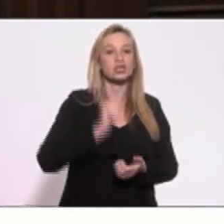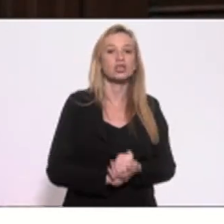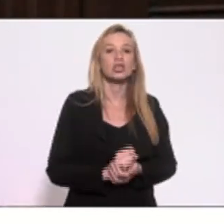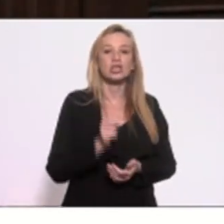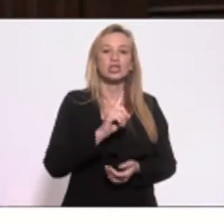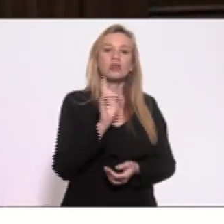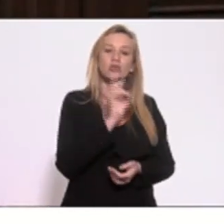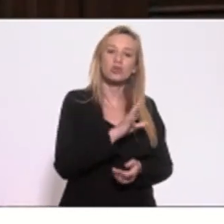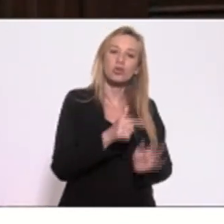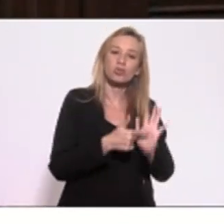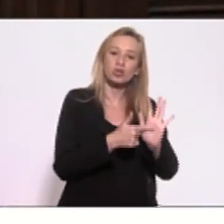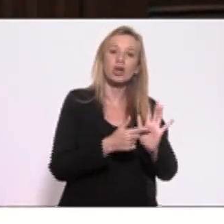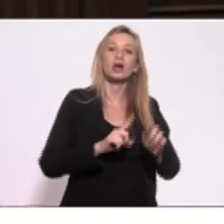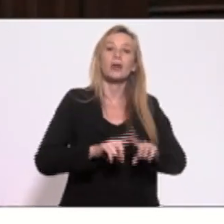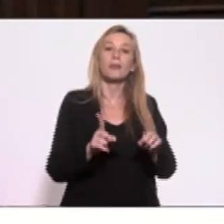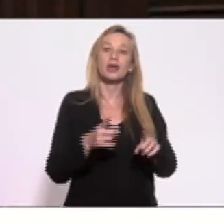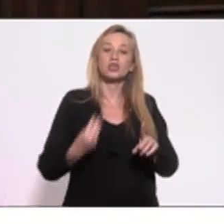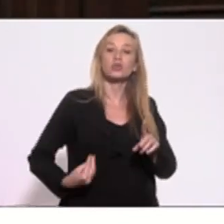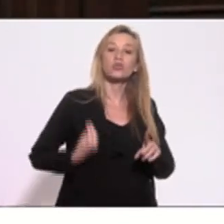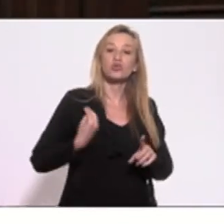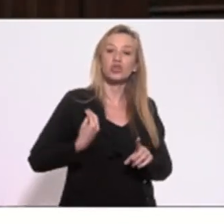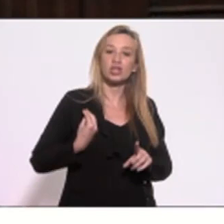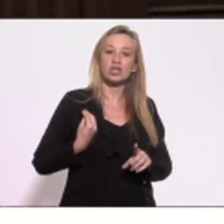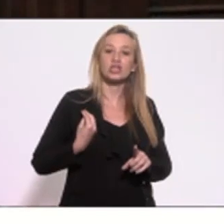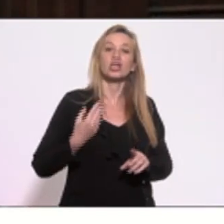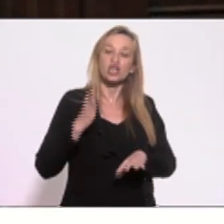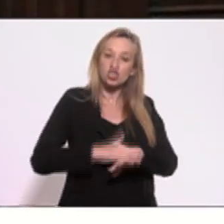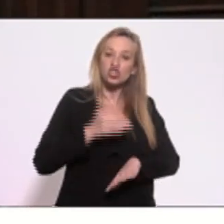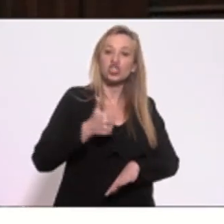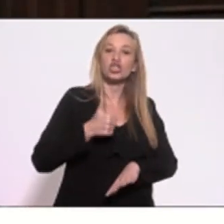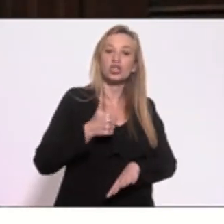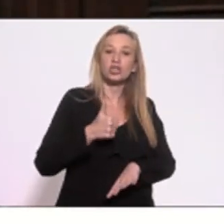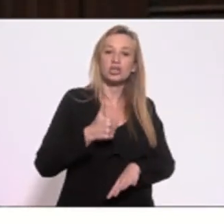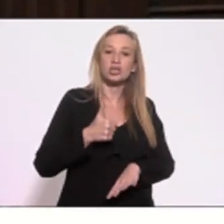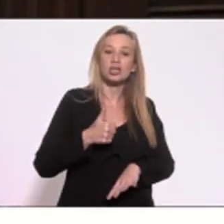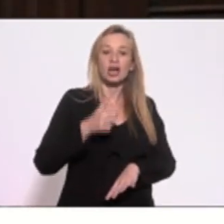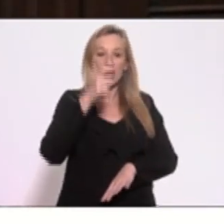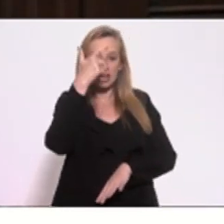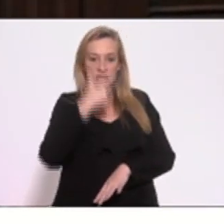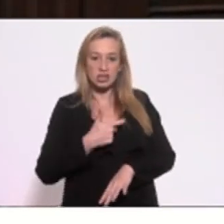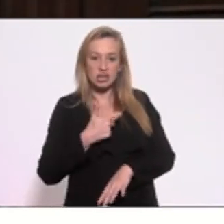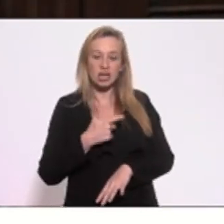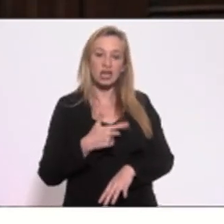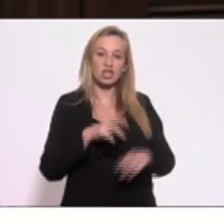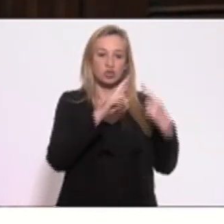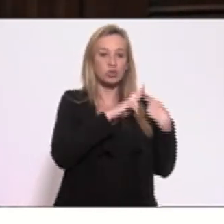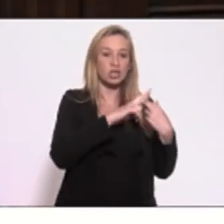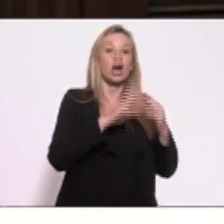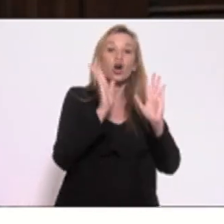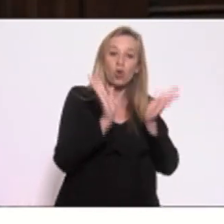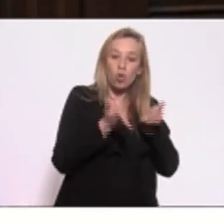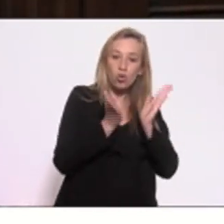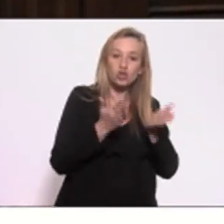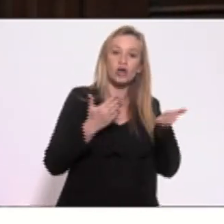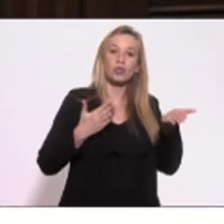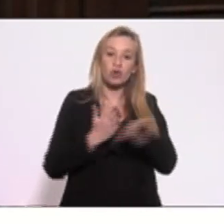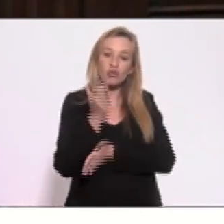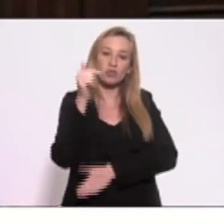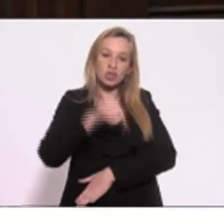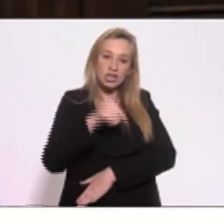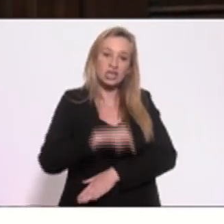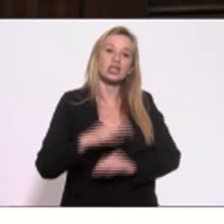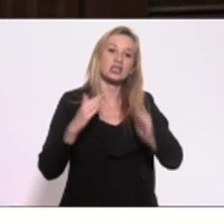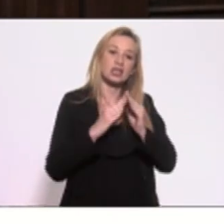em evidência, mas como vidas dignas a serem respeitadas. Hoje aprovamos aqui